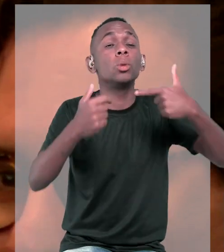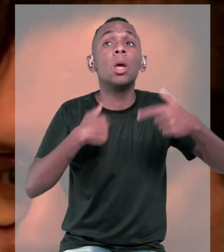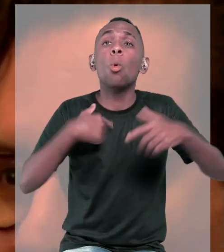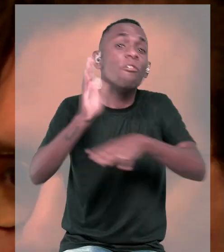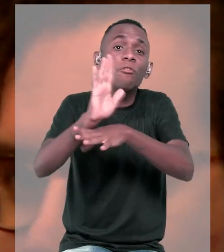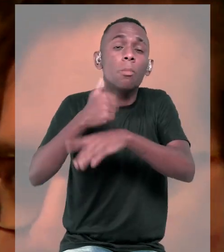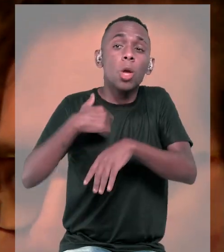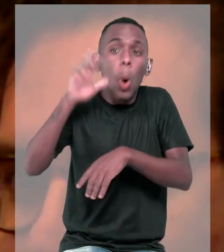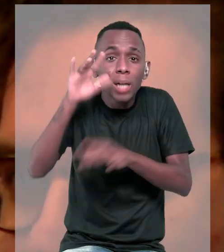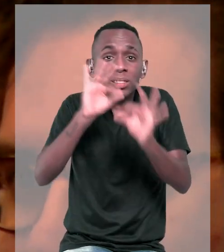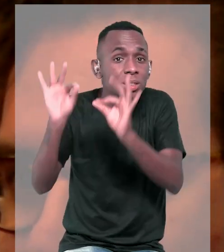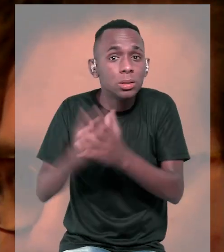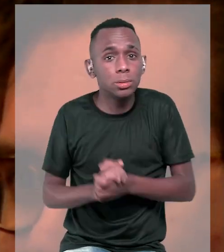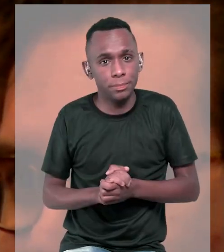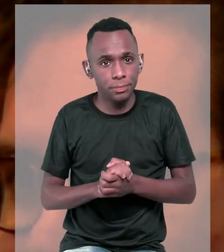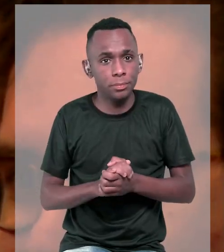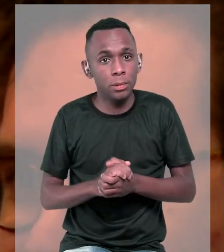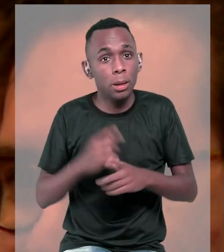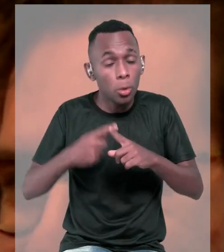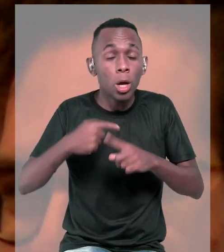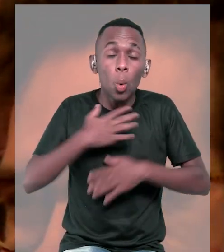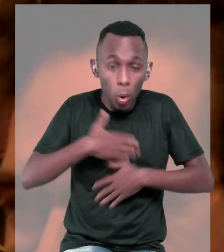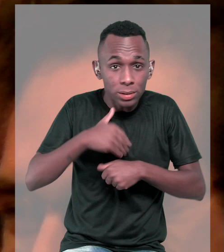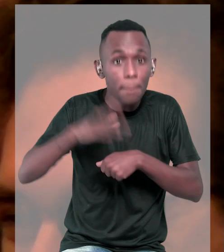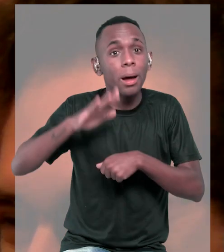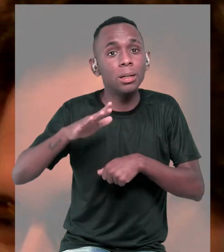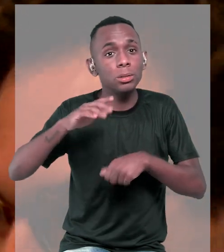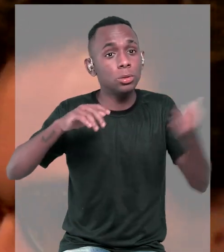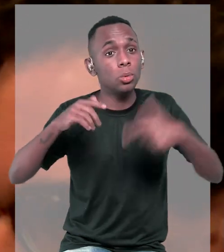probabilidade maior de eu gostar do filme do que eu mesmo.